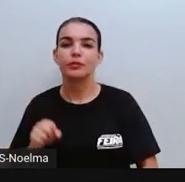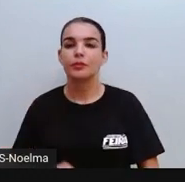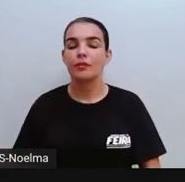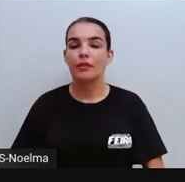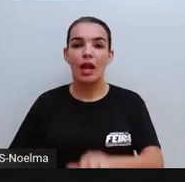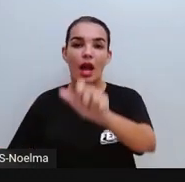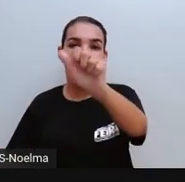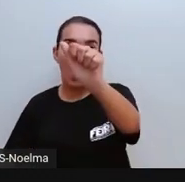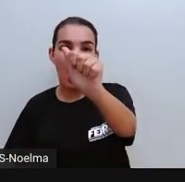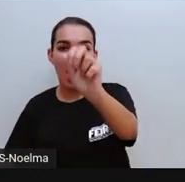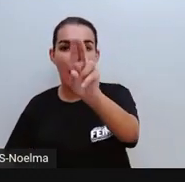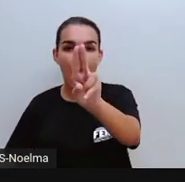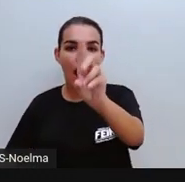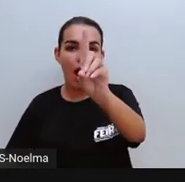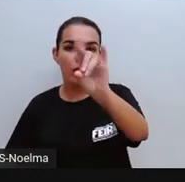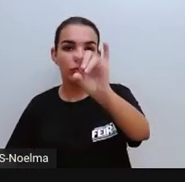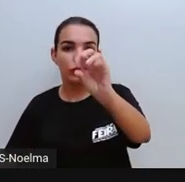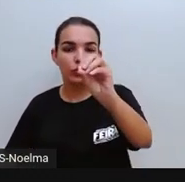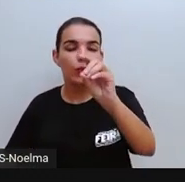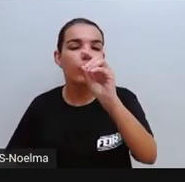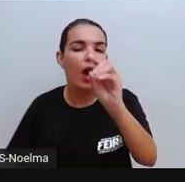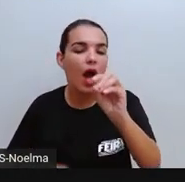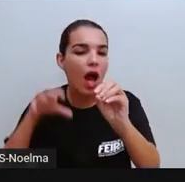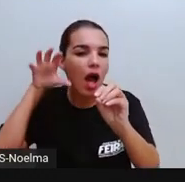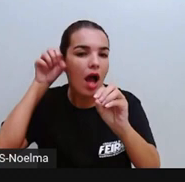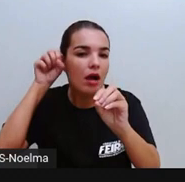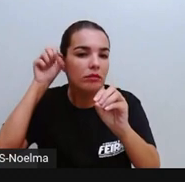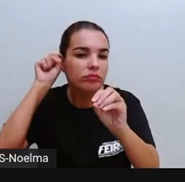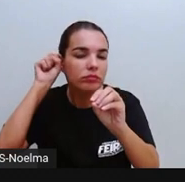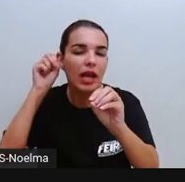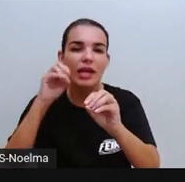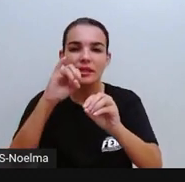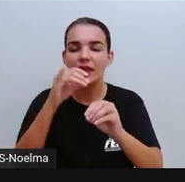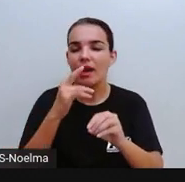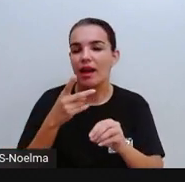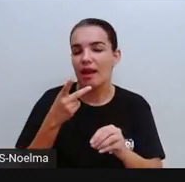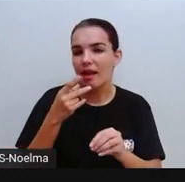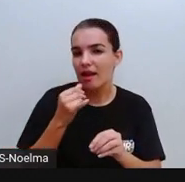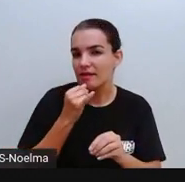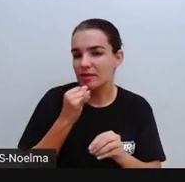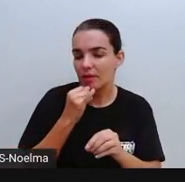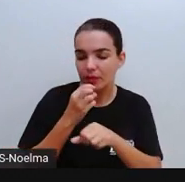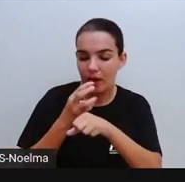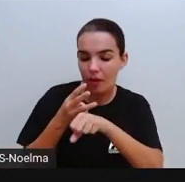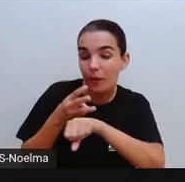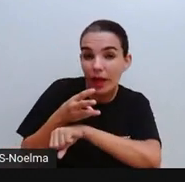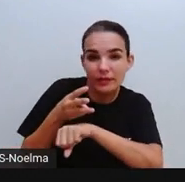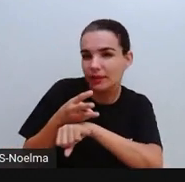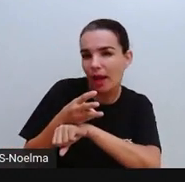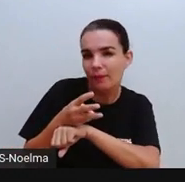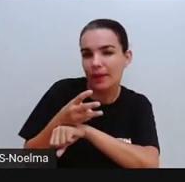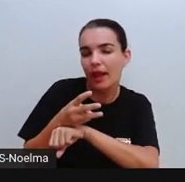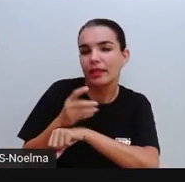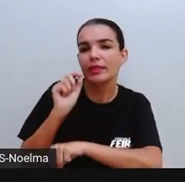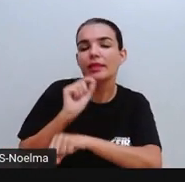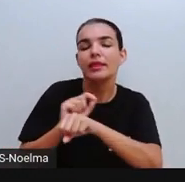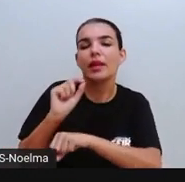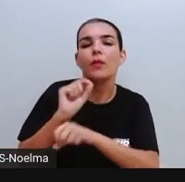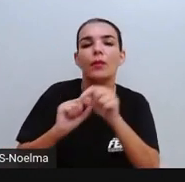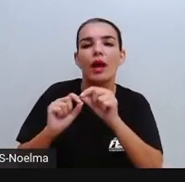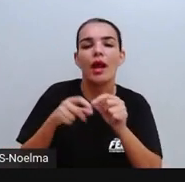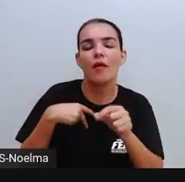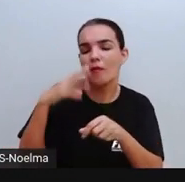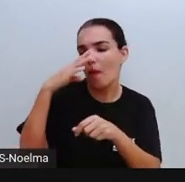para alguém no WhatsApp que a gente fala assim Vou mandar um áudio o áudio é uma mensagem de voz